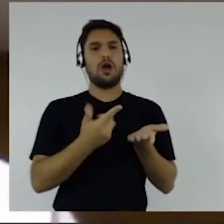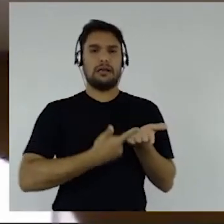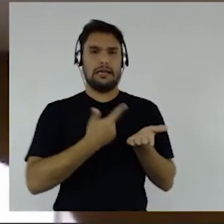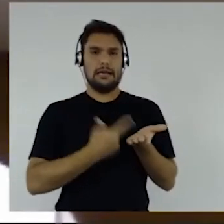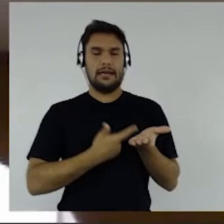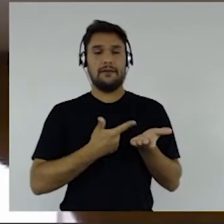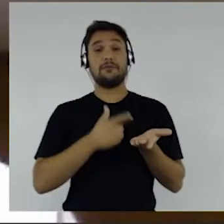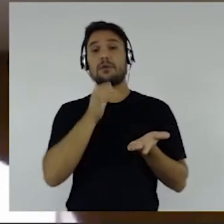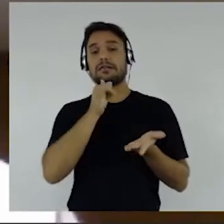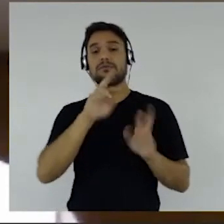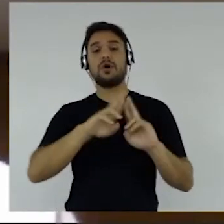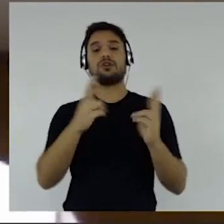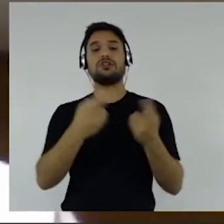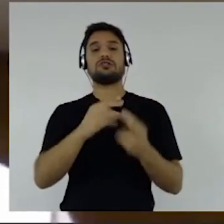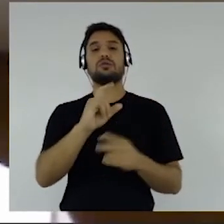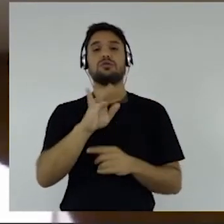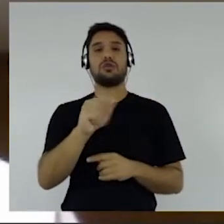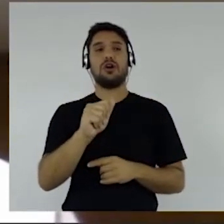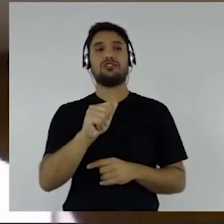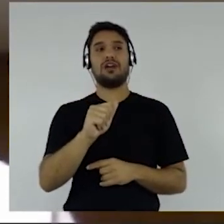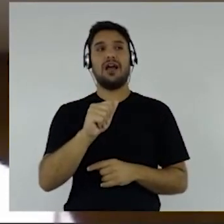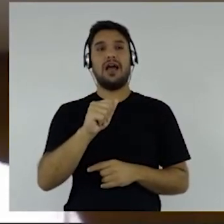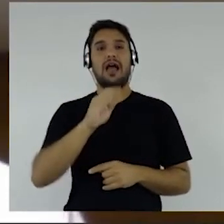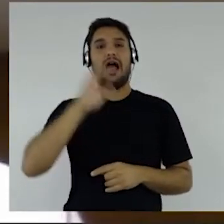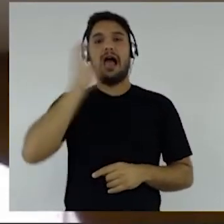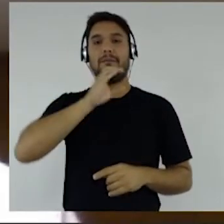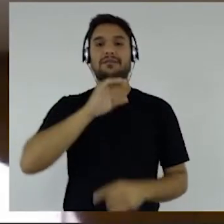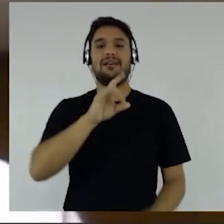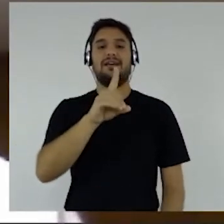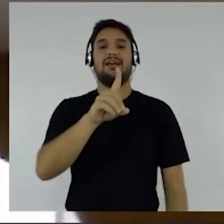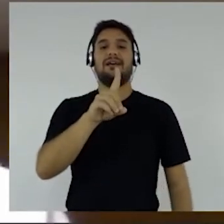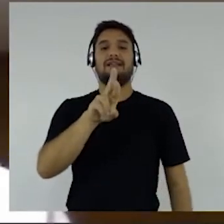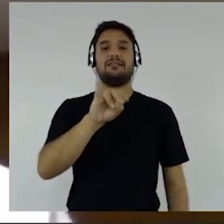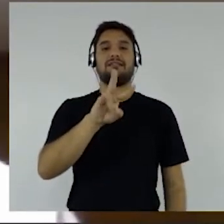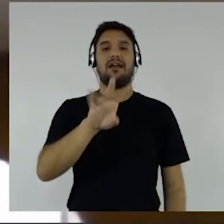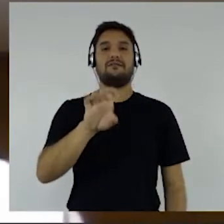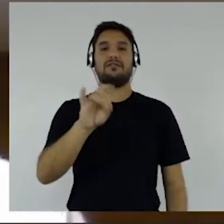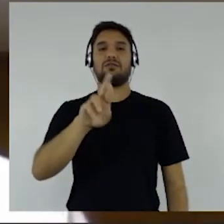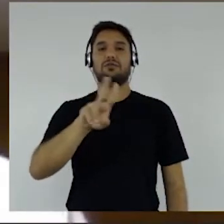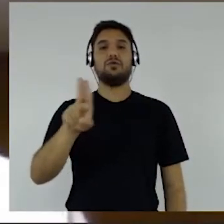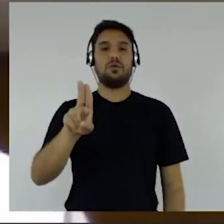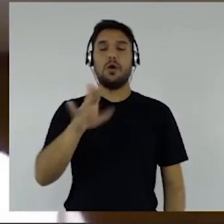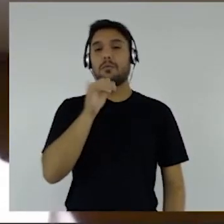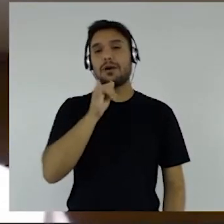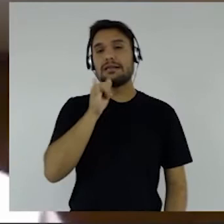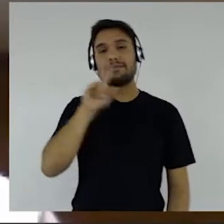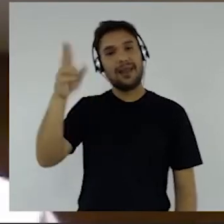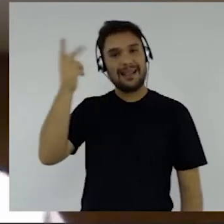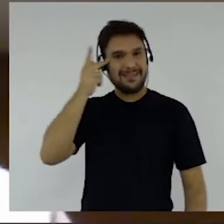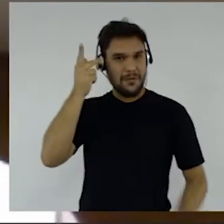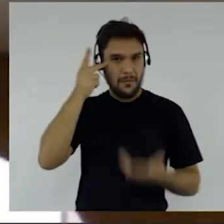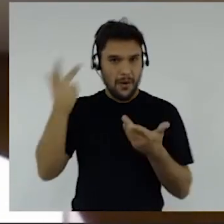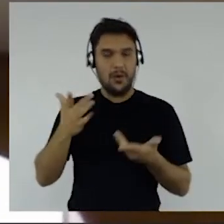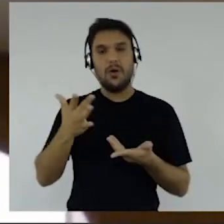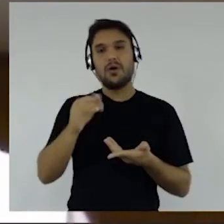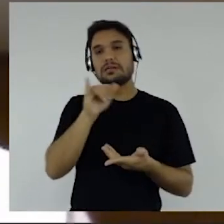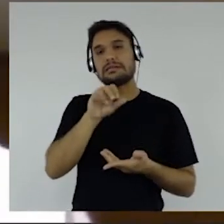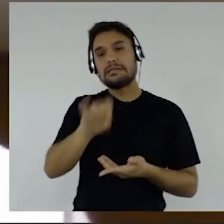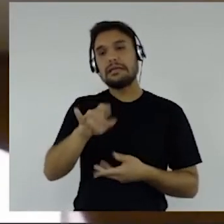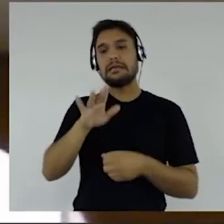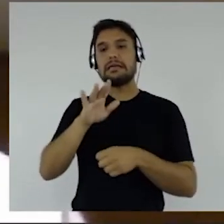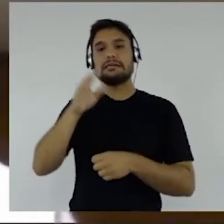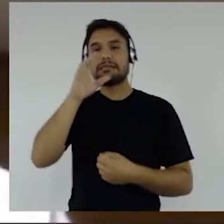numa audiência de custódia drive-thru. E drive-thru por quê? Se você pega São Paulo, por exemplo, a depender do final